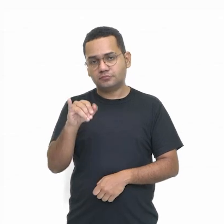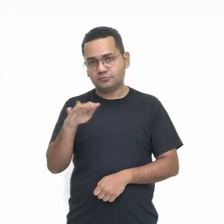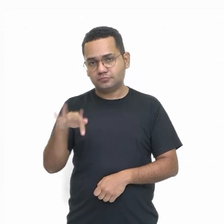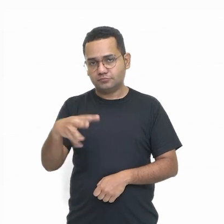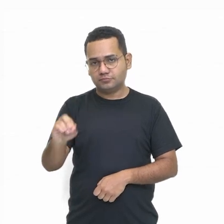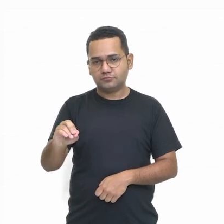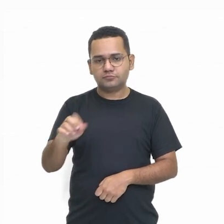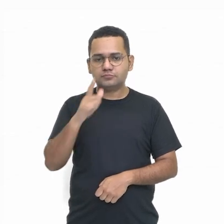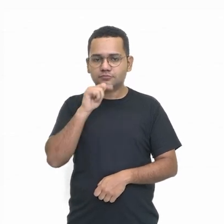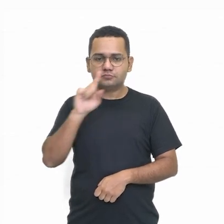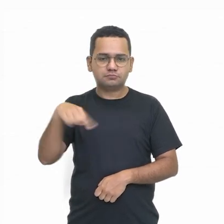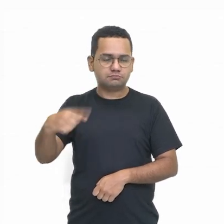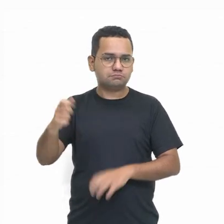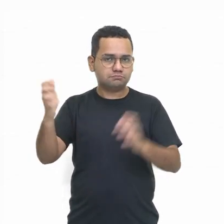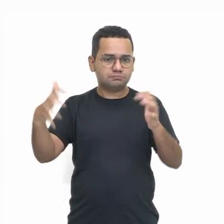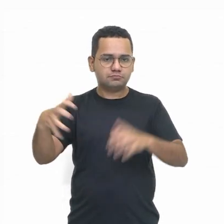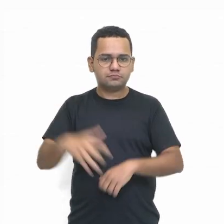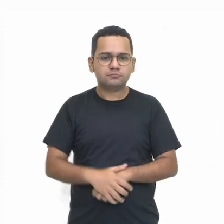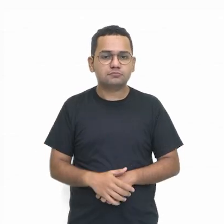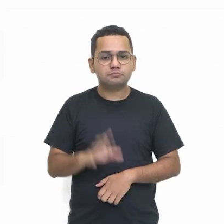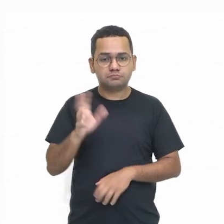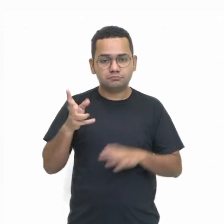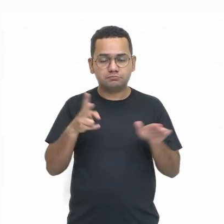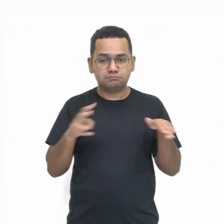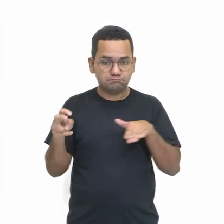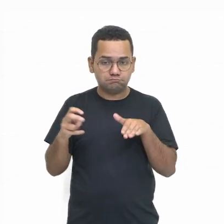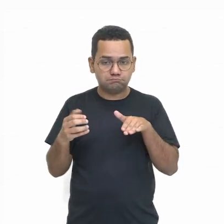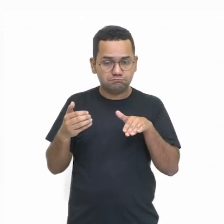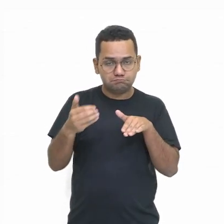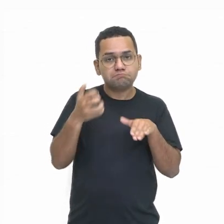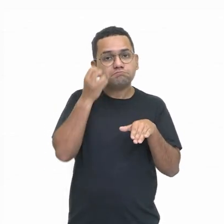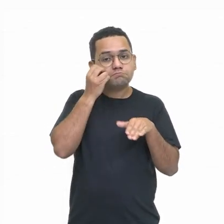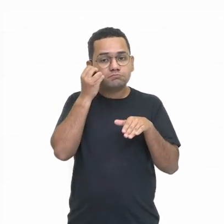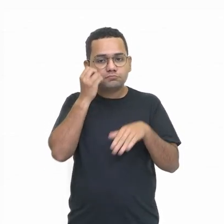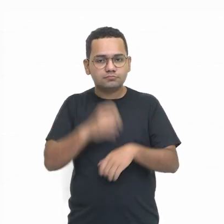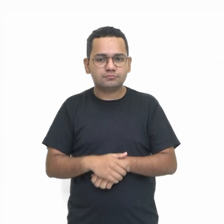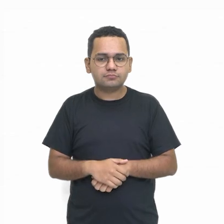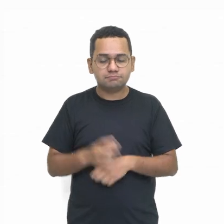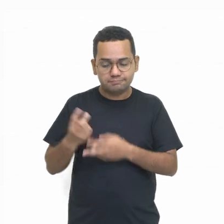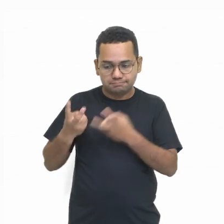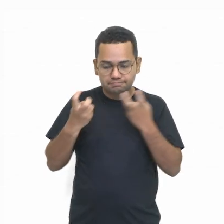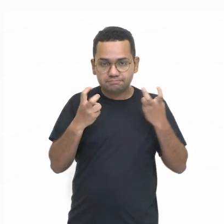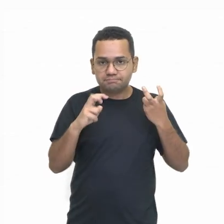Após uma semana do experimento iniciado, eles